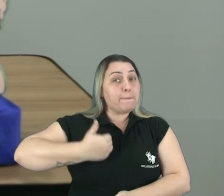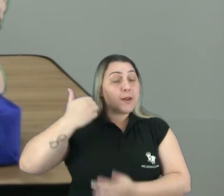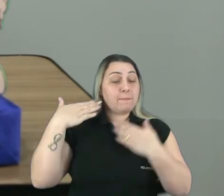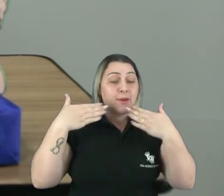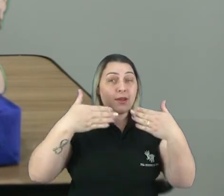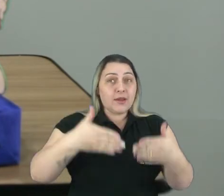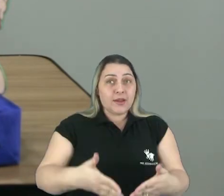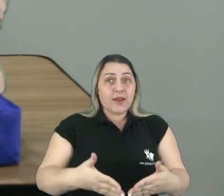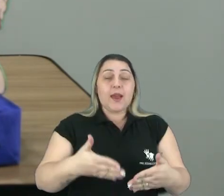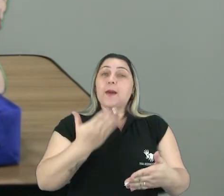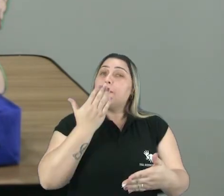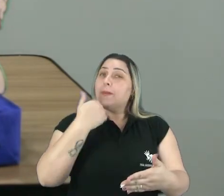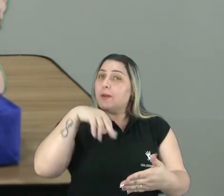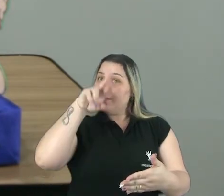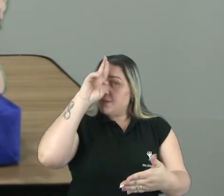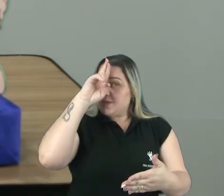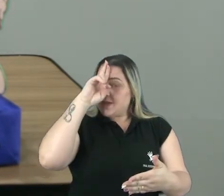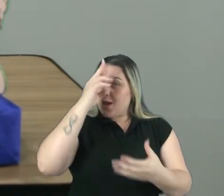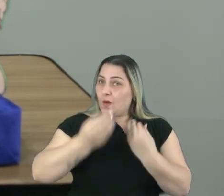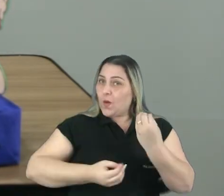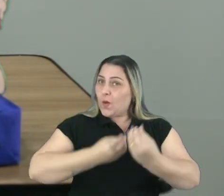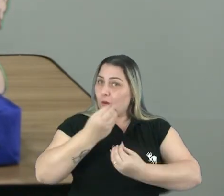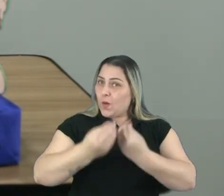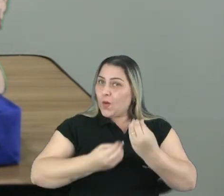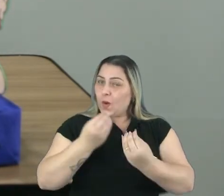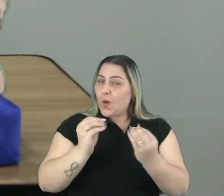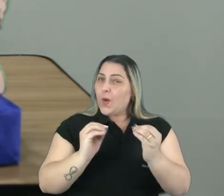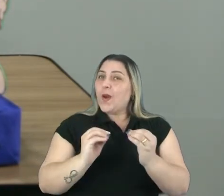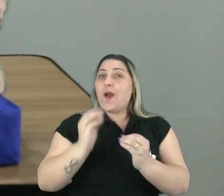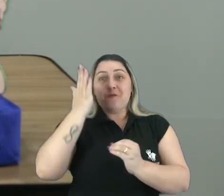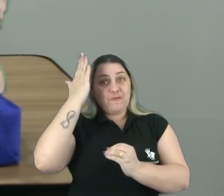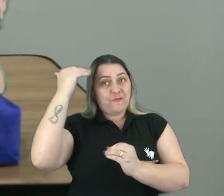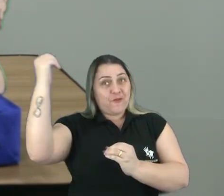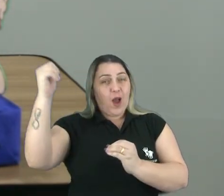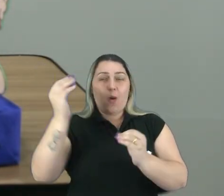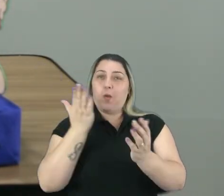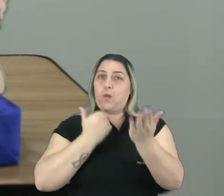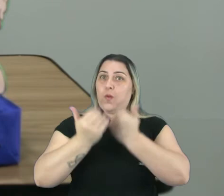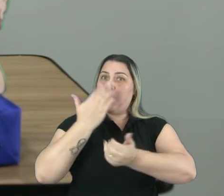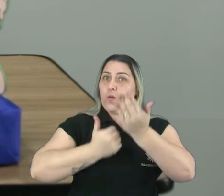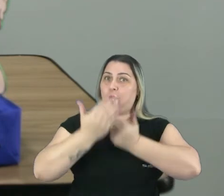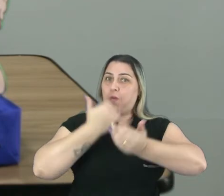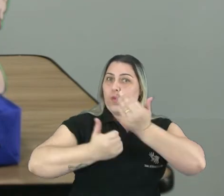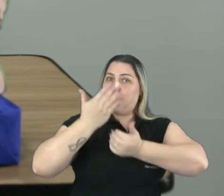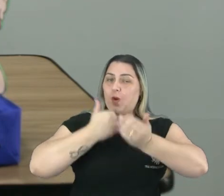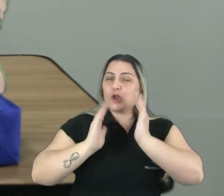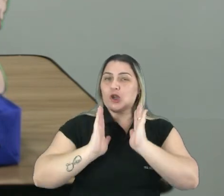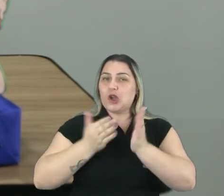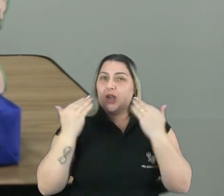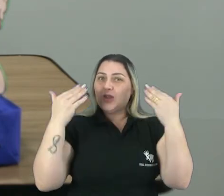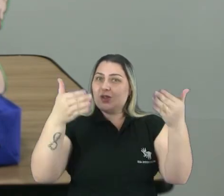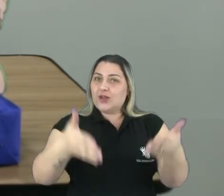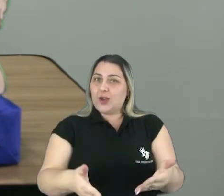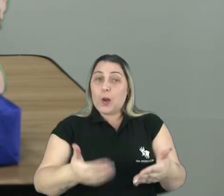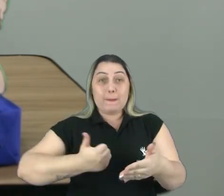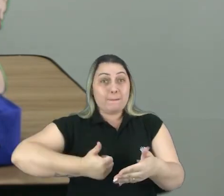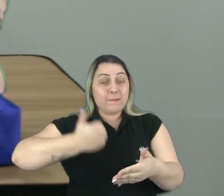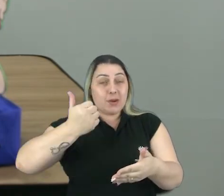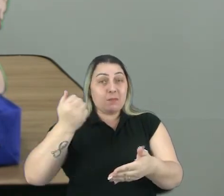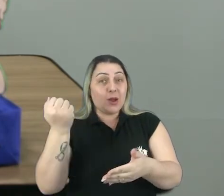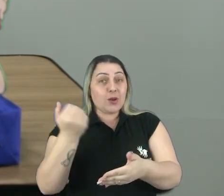de muito comilona, ela já chegou primeiro que a mãe. Então, ela já está chamando a mãe para quê?